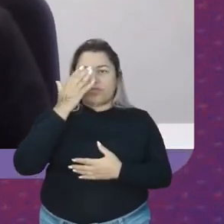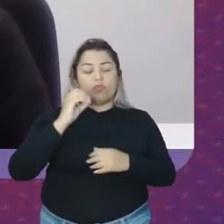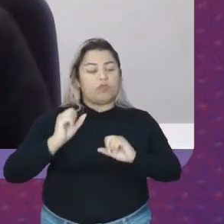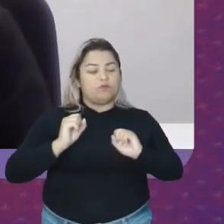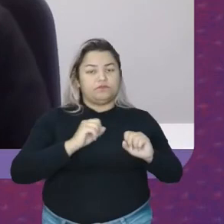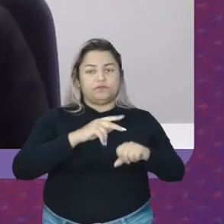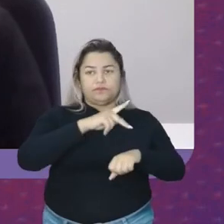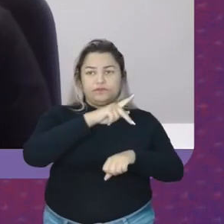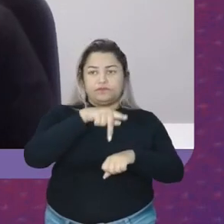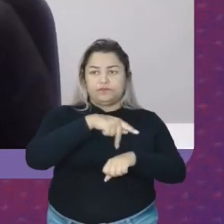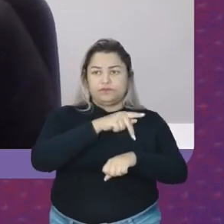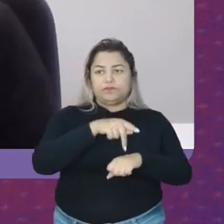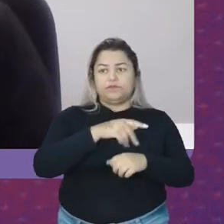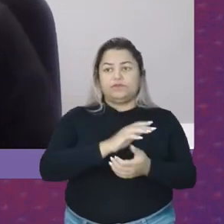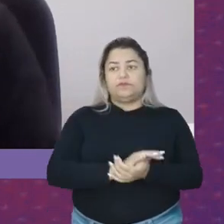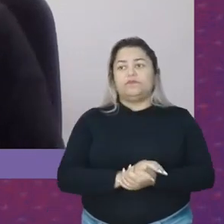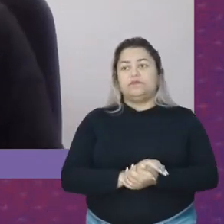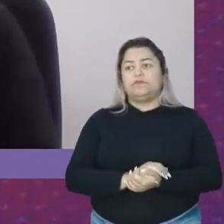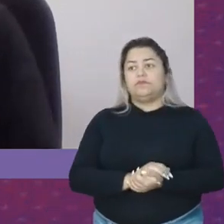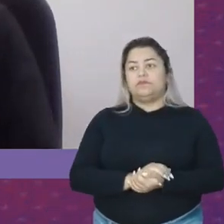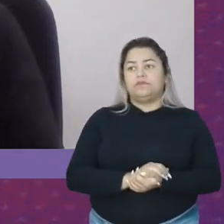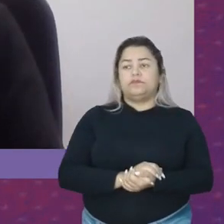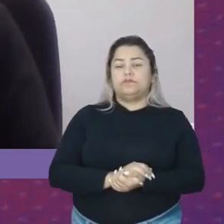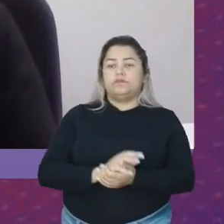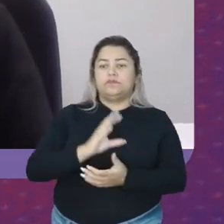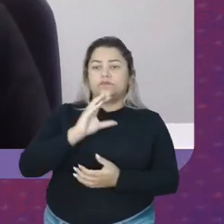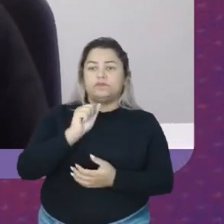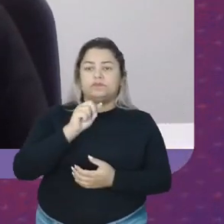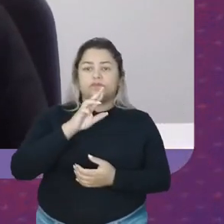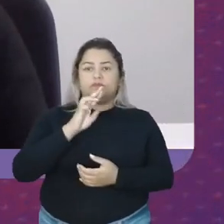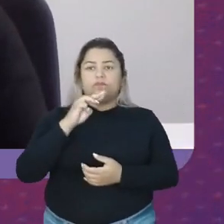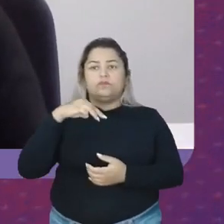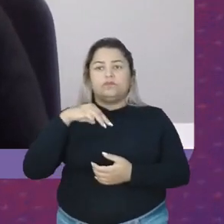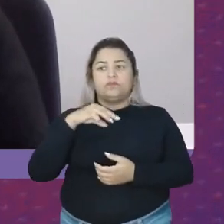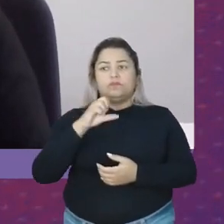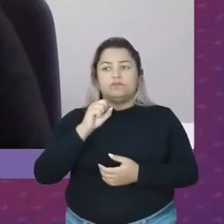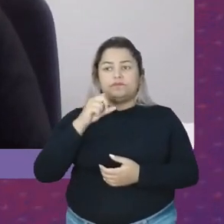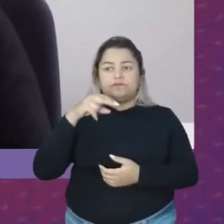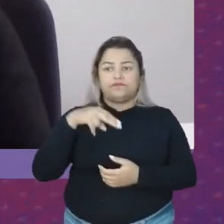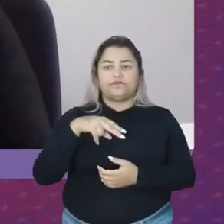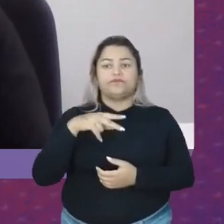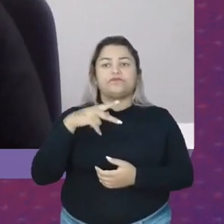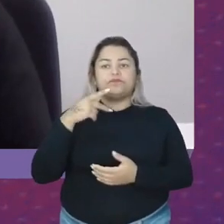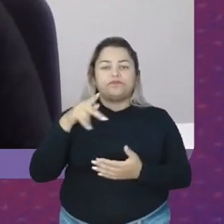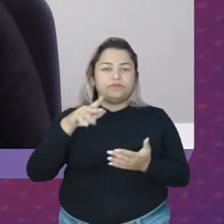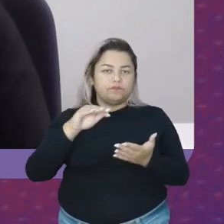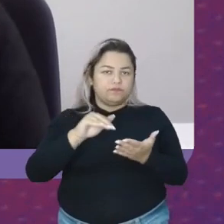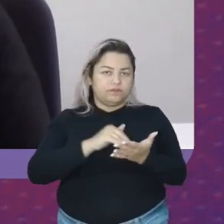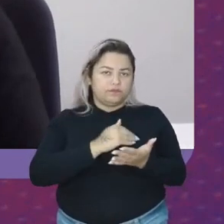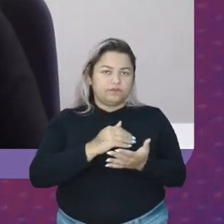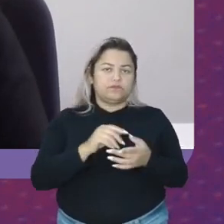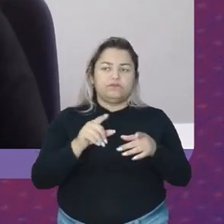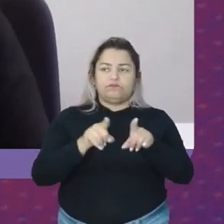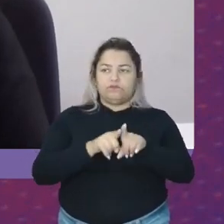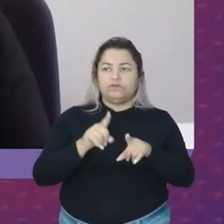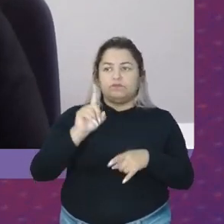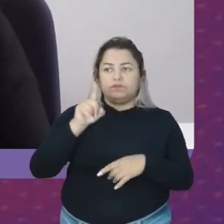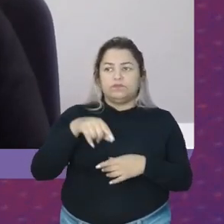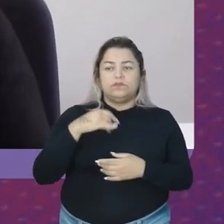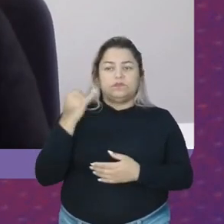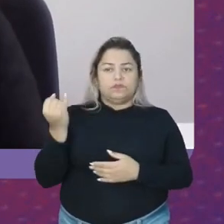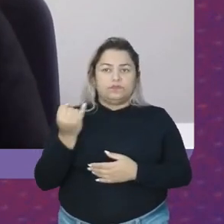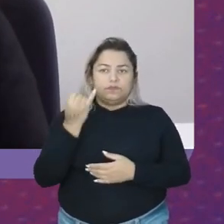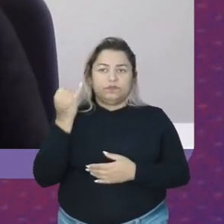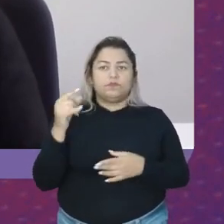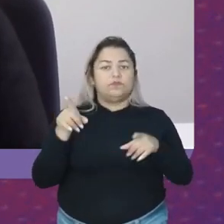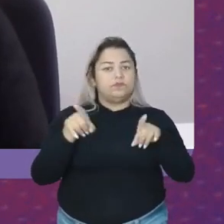do país. Então, Carmen, queremos ouvir um pouco aí você, a partir da sua secretaria, que é